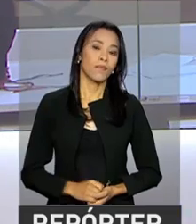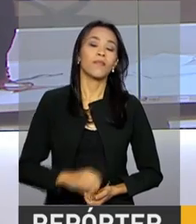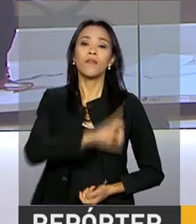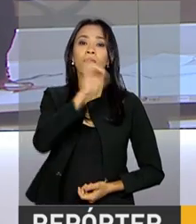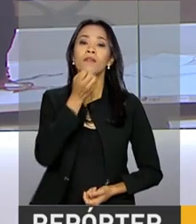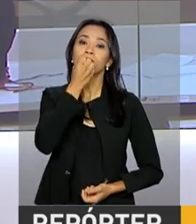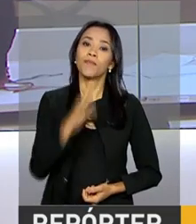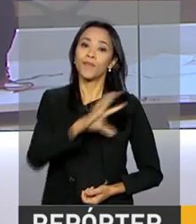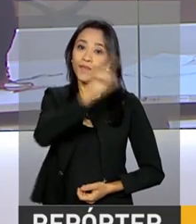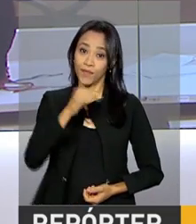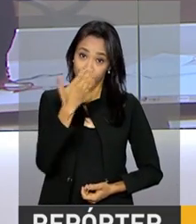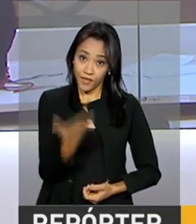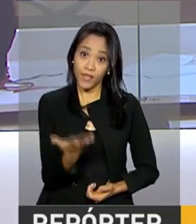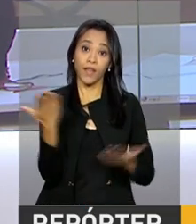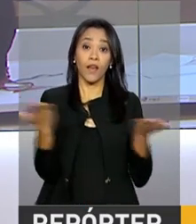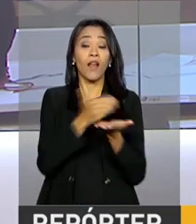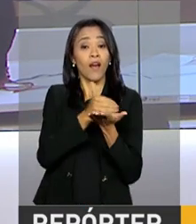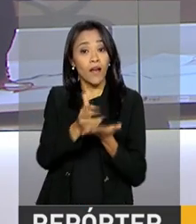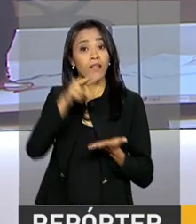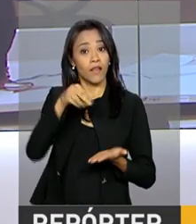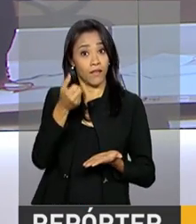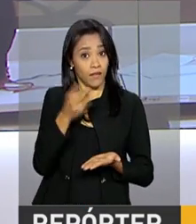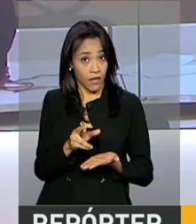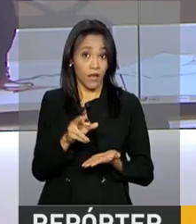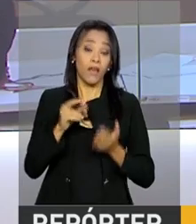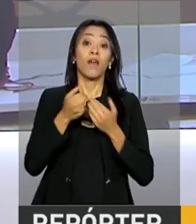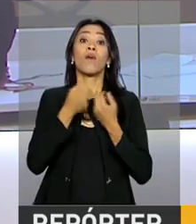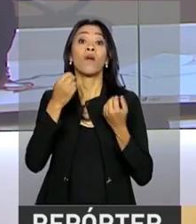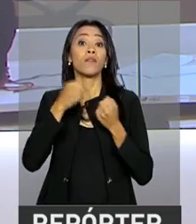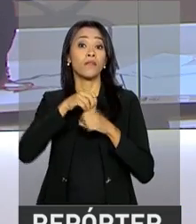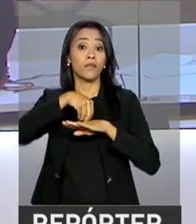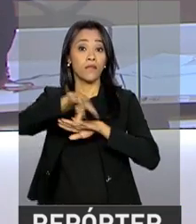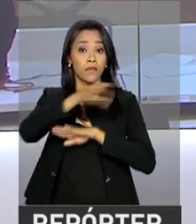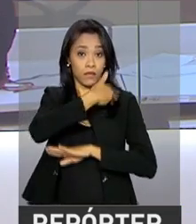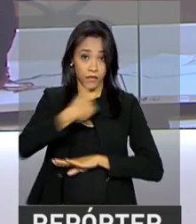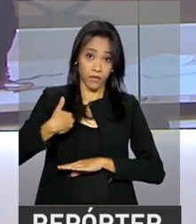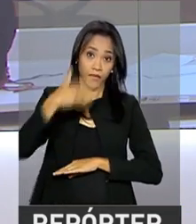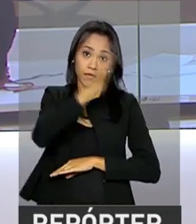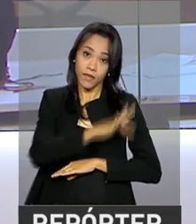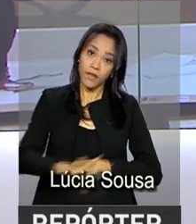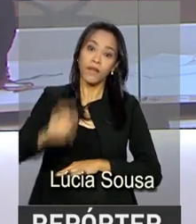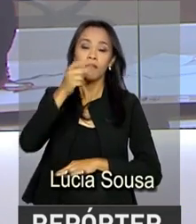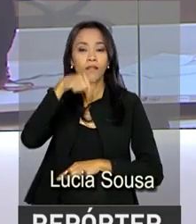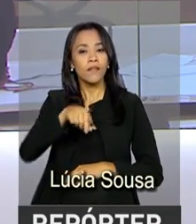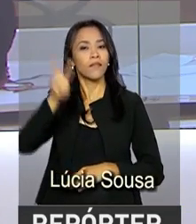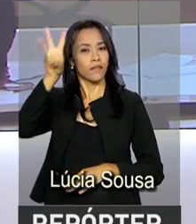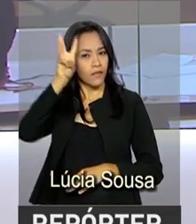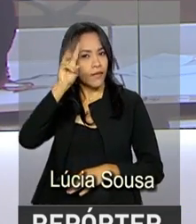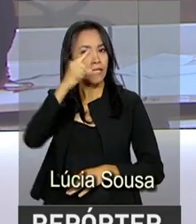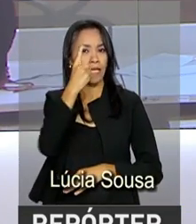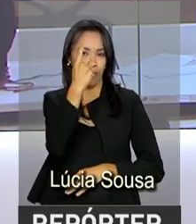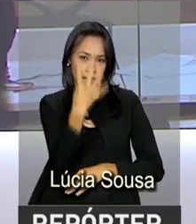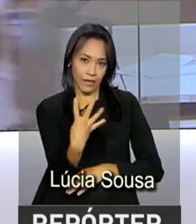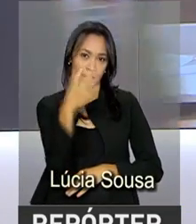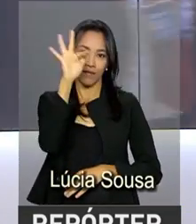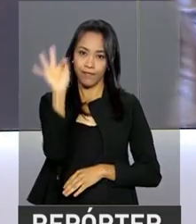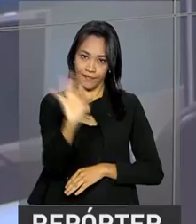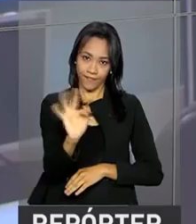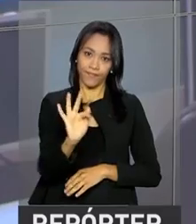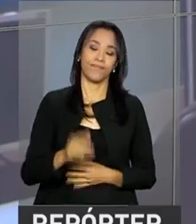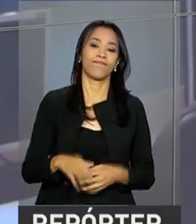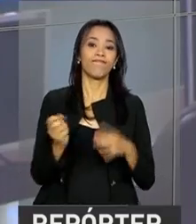Olá, bom dia para você. Começa agora o Repórter NBR com as notícias do governo federal desta terça-feira, 14 de